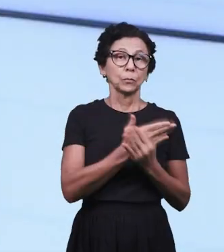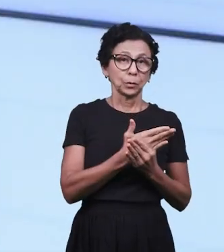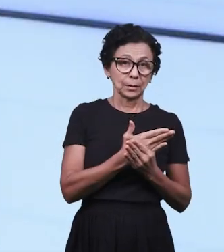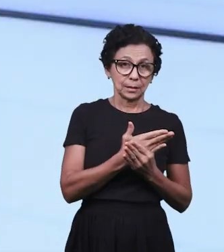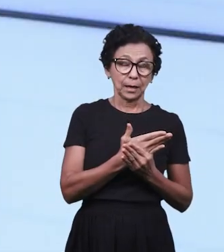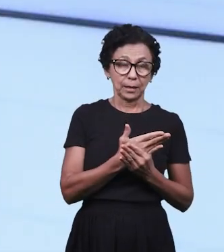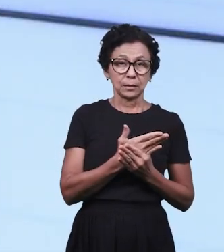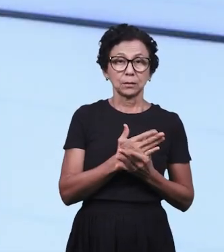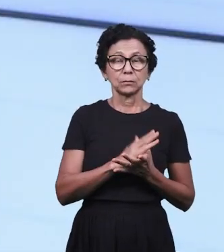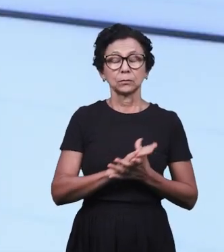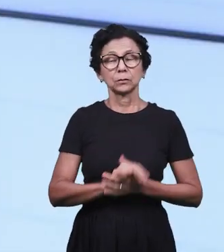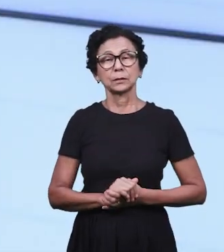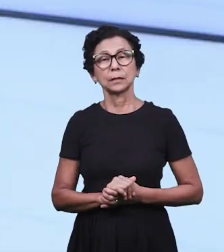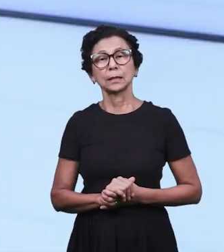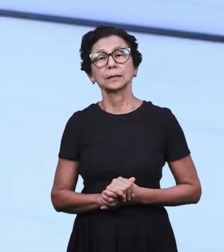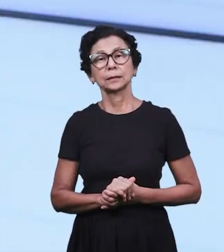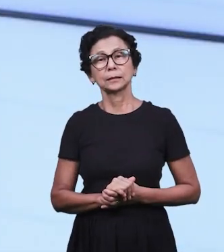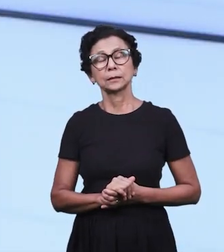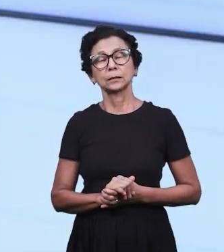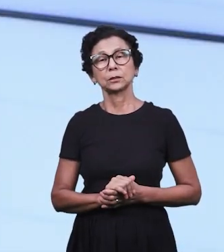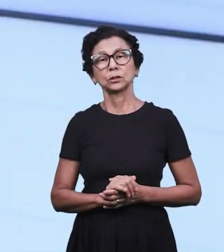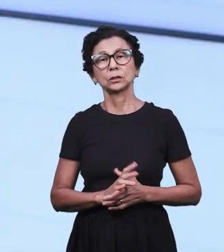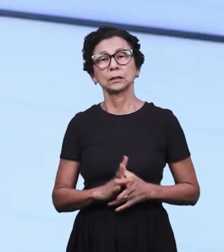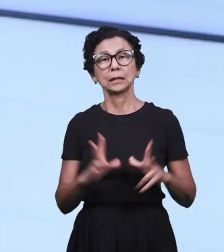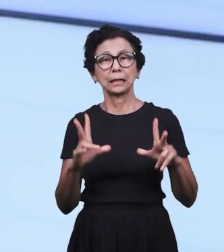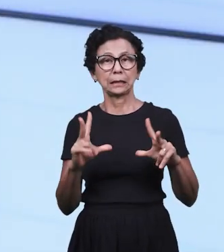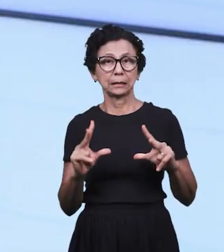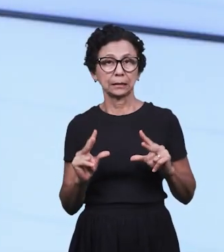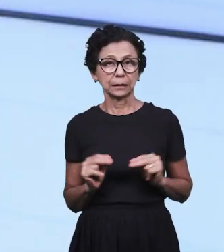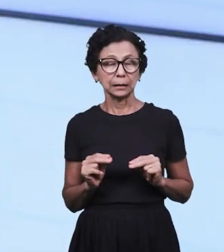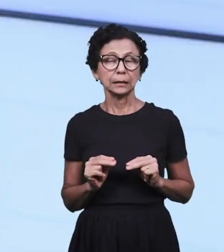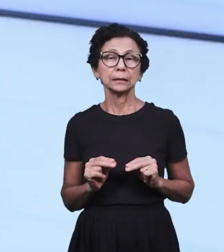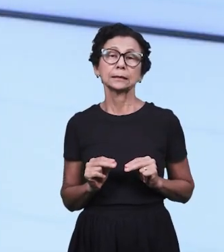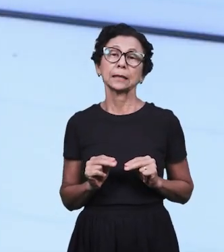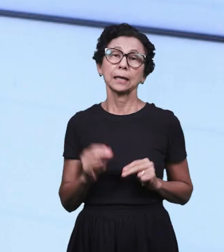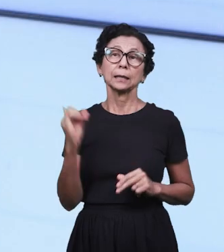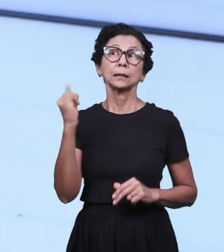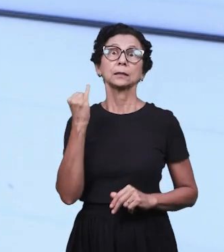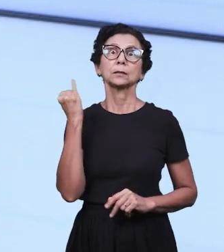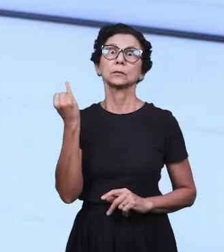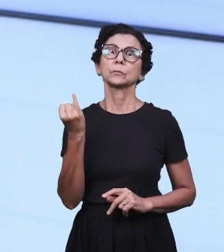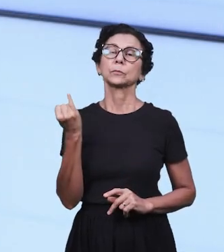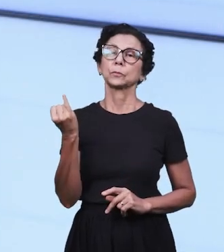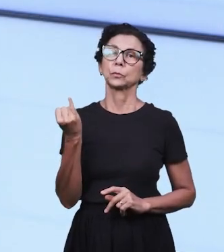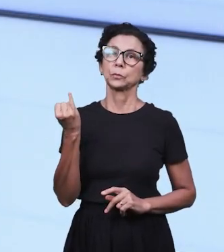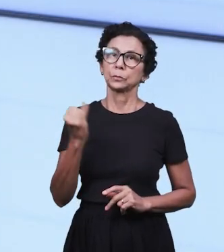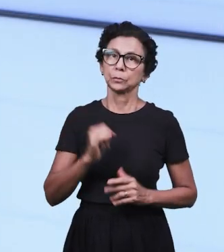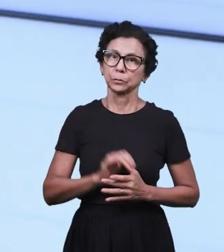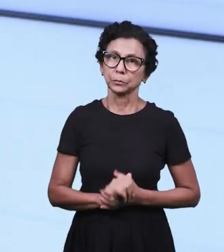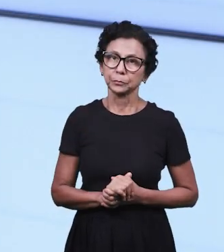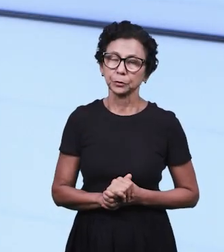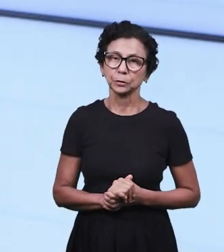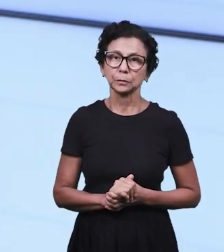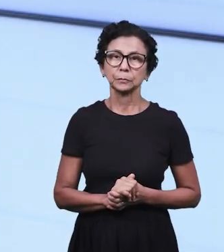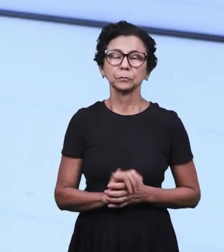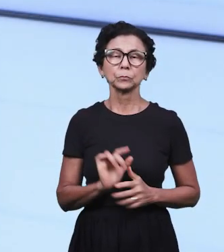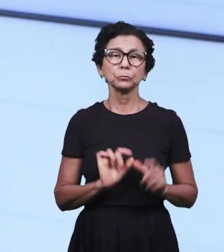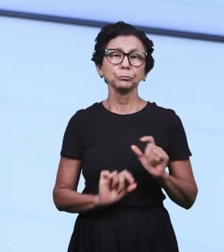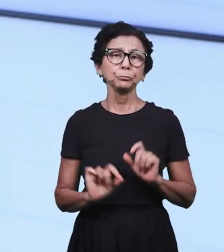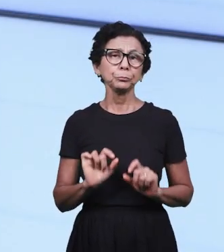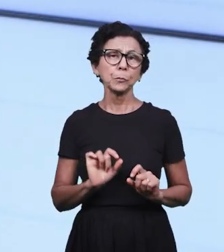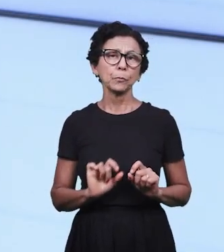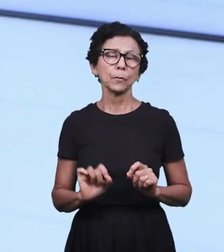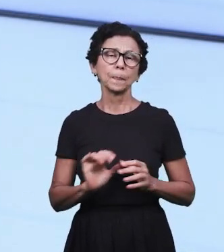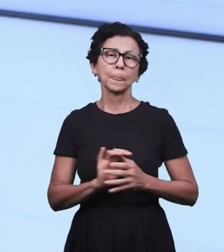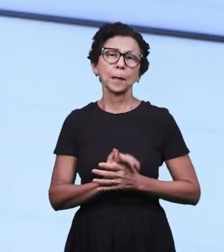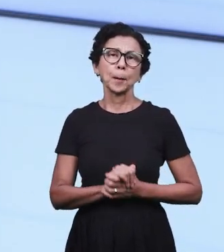é bem relevante, porque é o instrumento pelo qual os